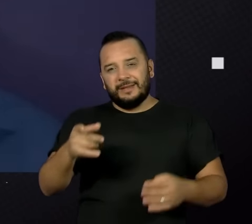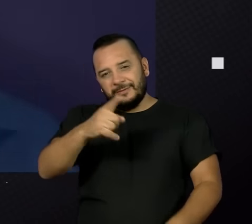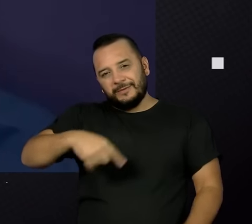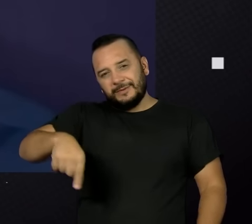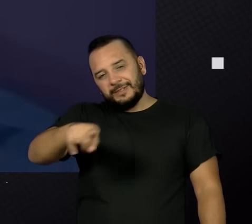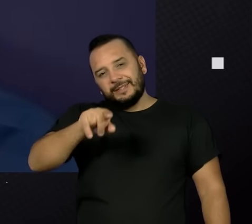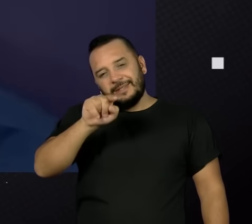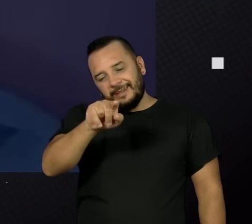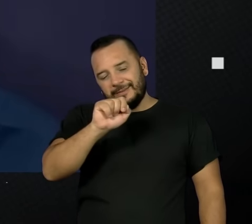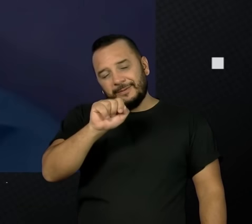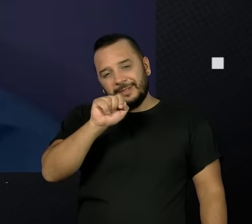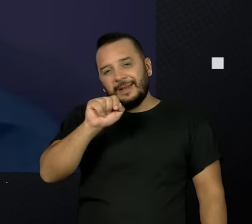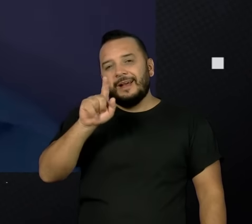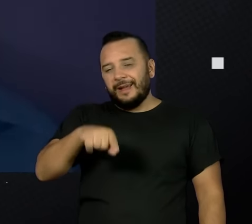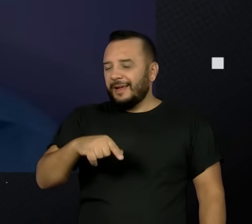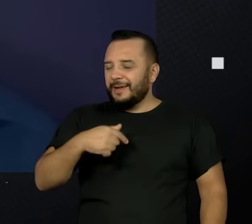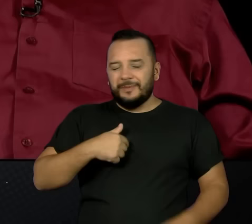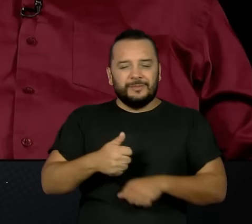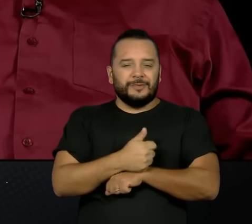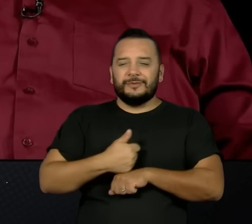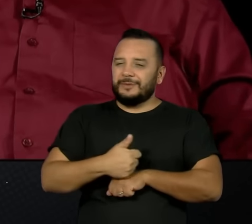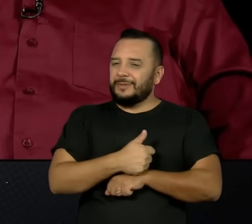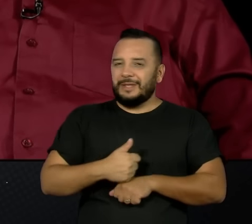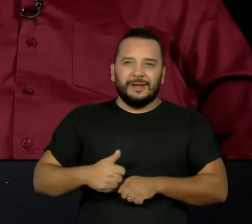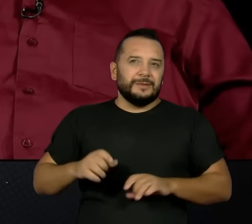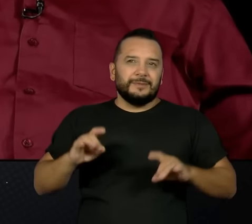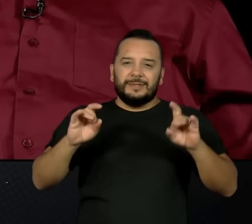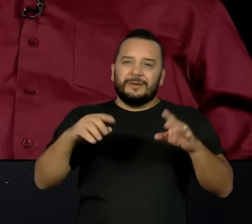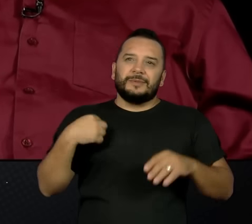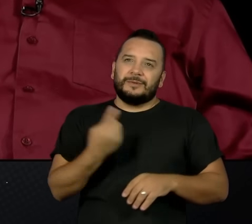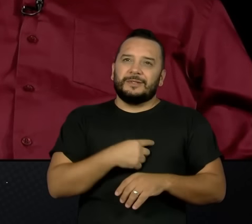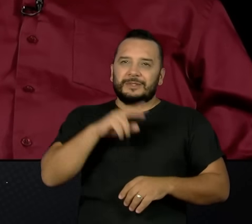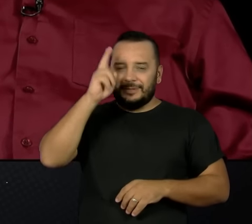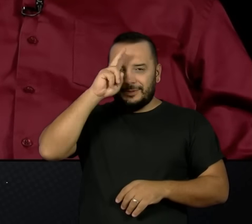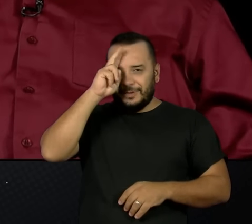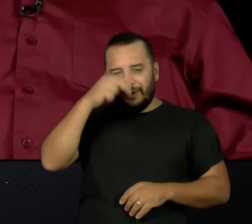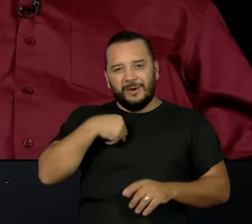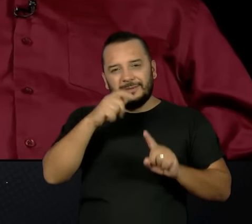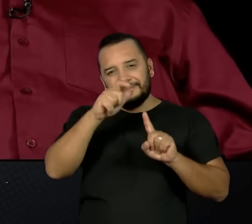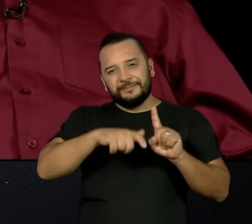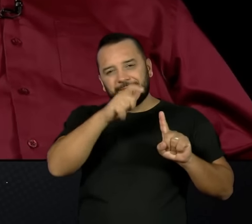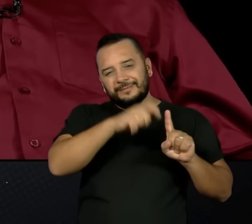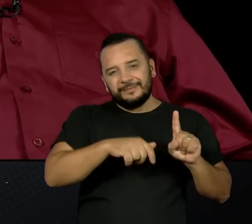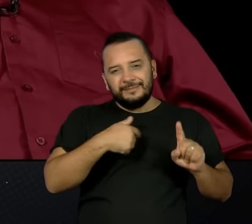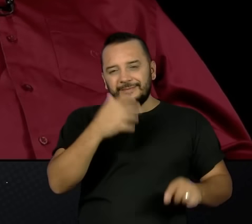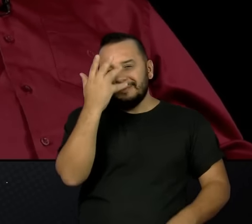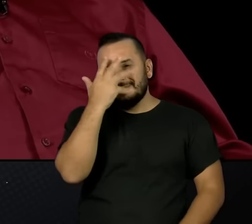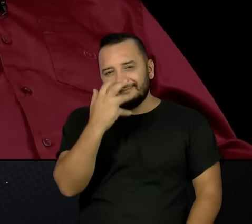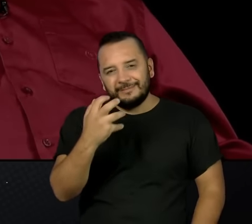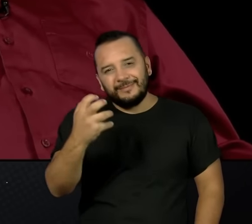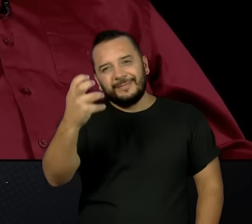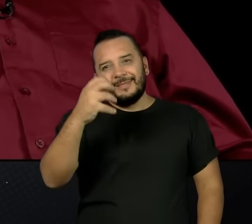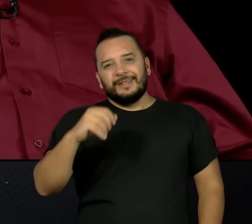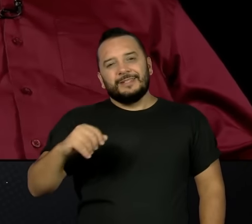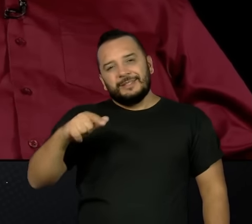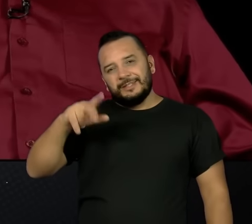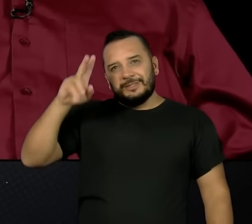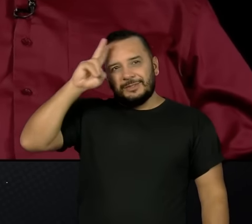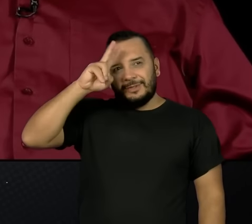nós. As suas histórias, narrativas envolventes, personagens cativantes, as suas histórias que